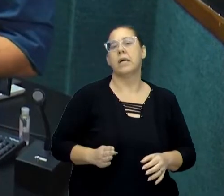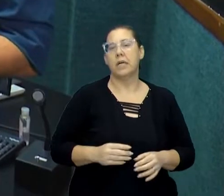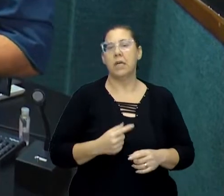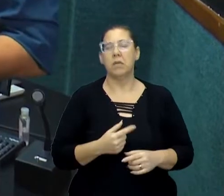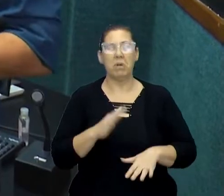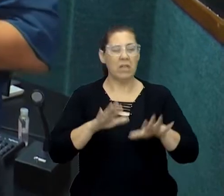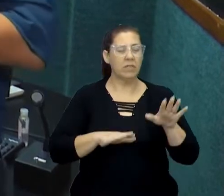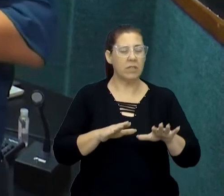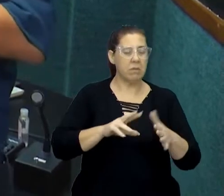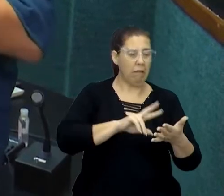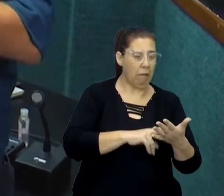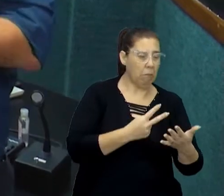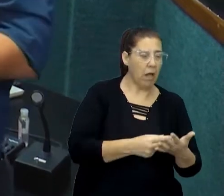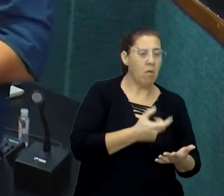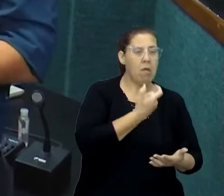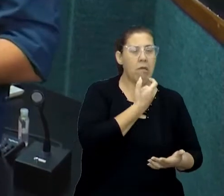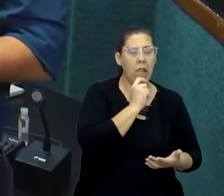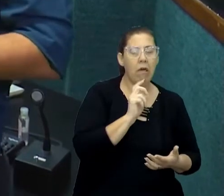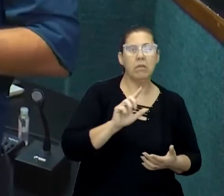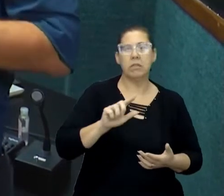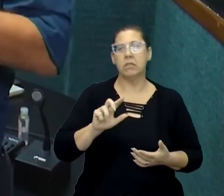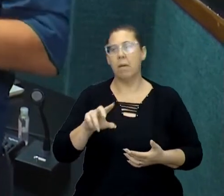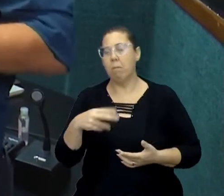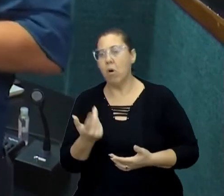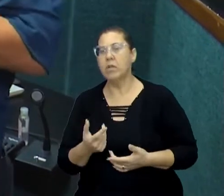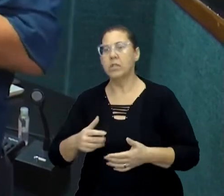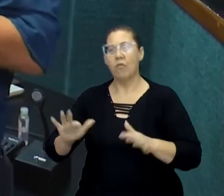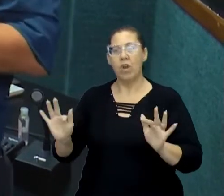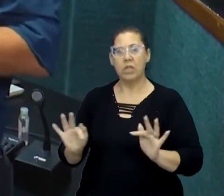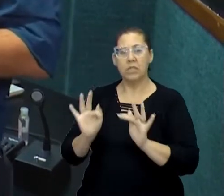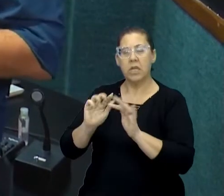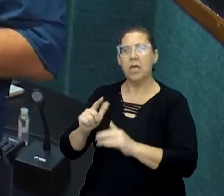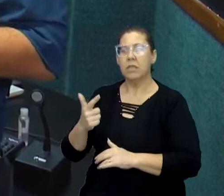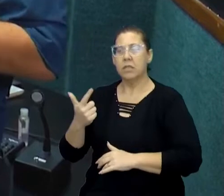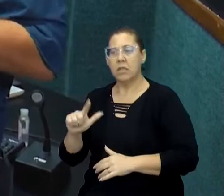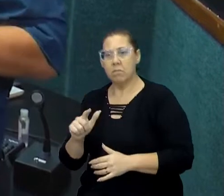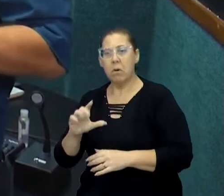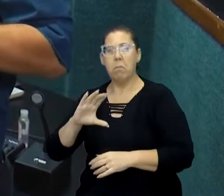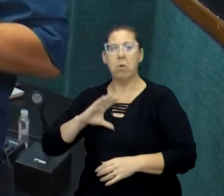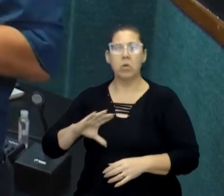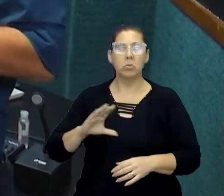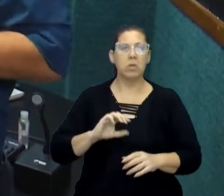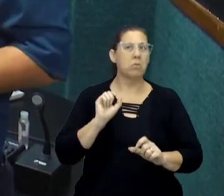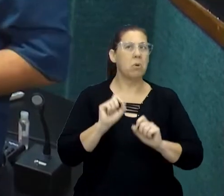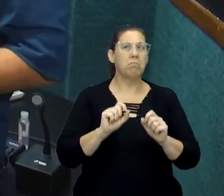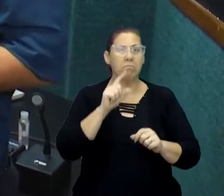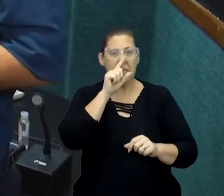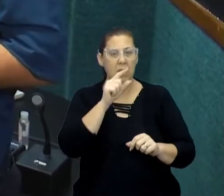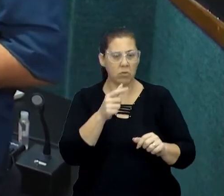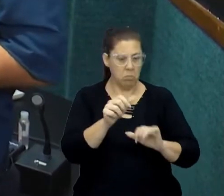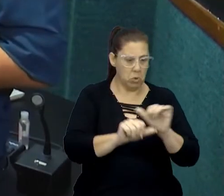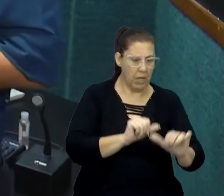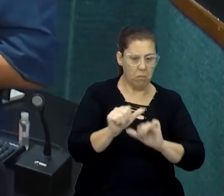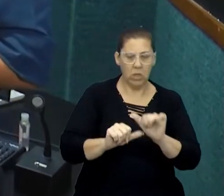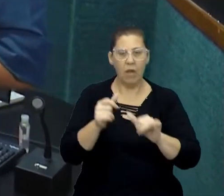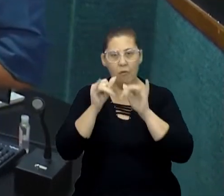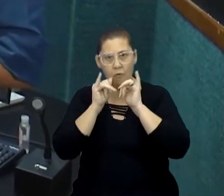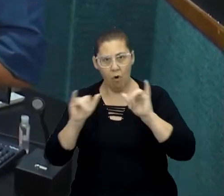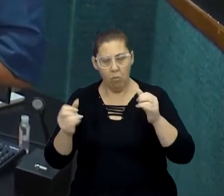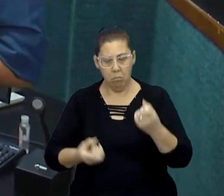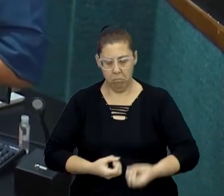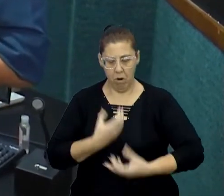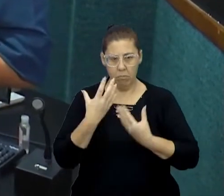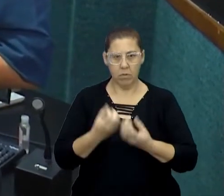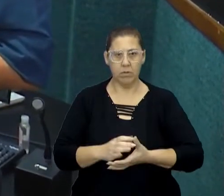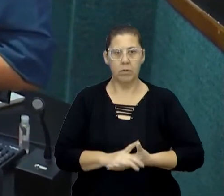para o inglês, ou para o francês, para depois para o português. Quais são os riscos do que se perde, do que se altera nesse caminho? Olha, são